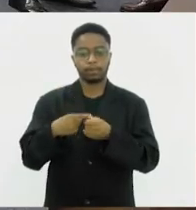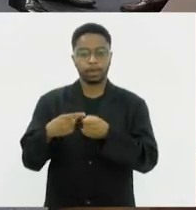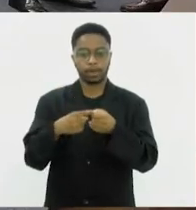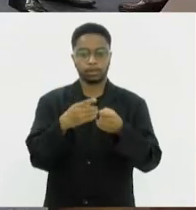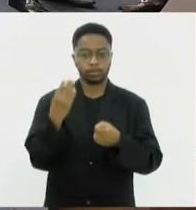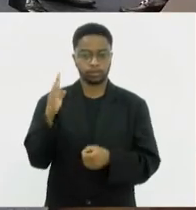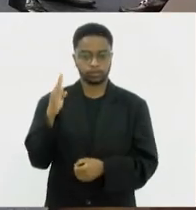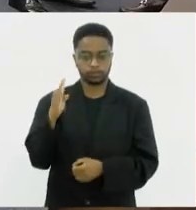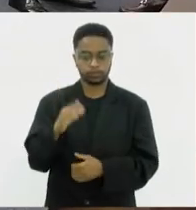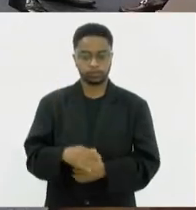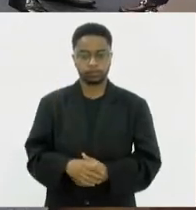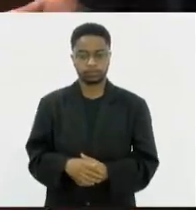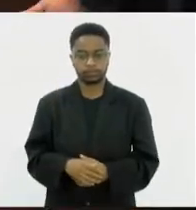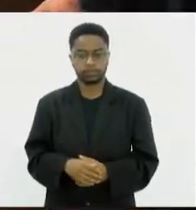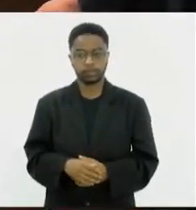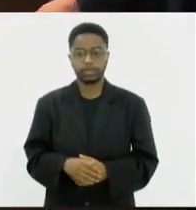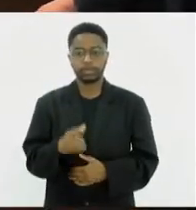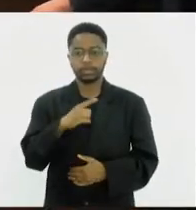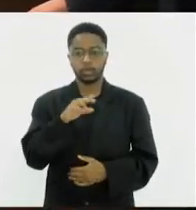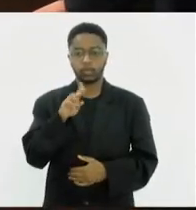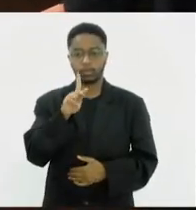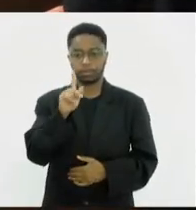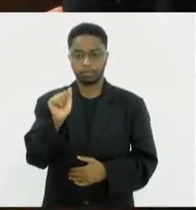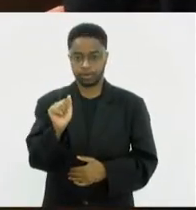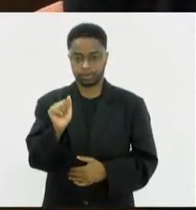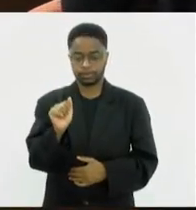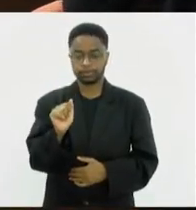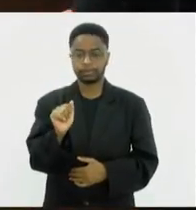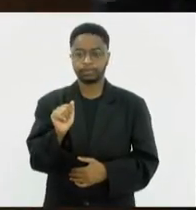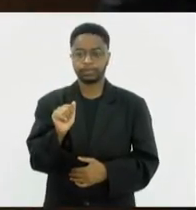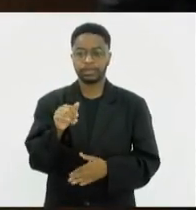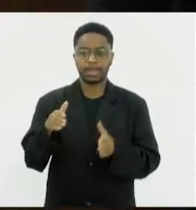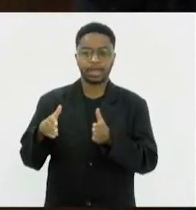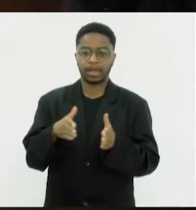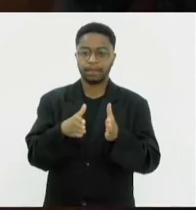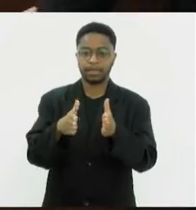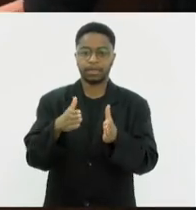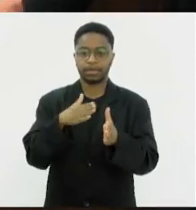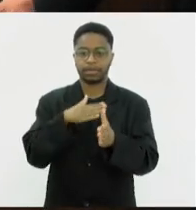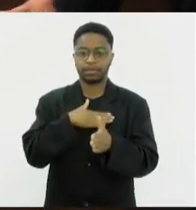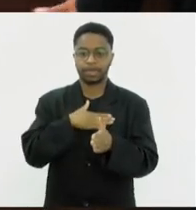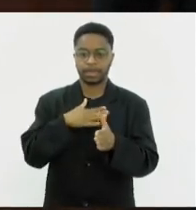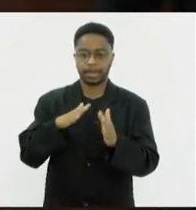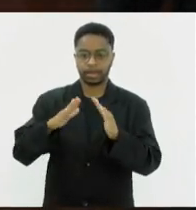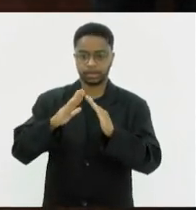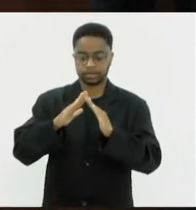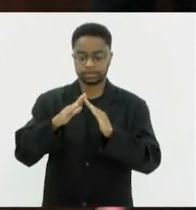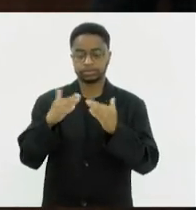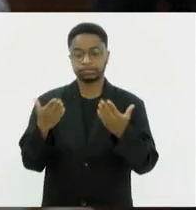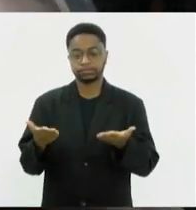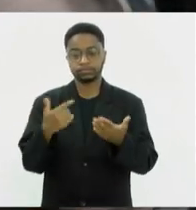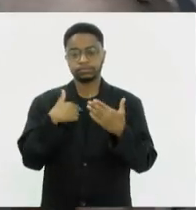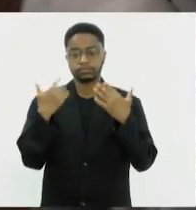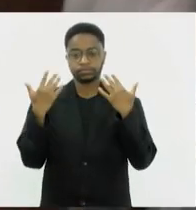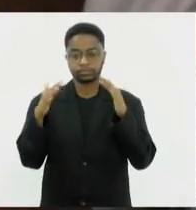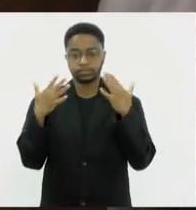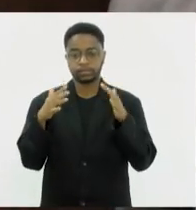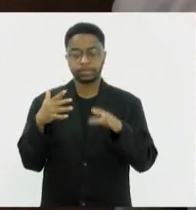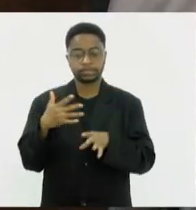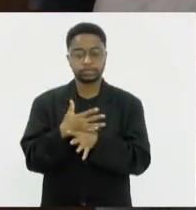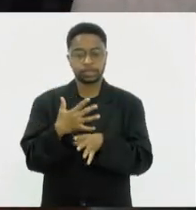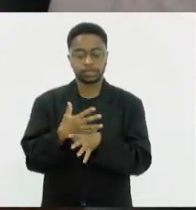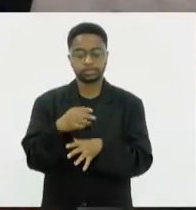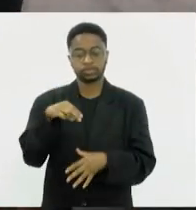é? Onde tem a UPA, caminho da minha roça. E eu quero parabenizar o Nova Iguaçu,